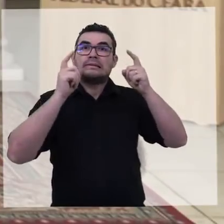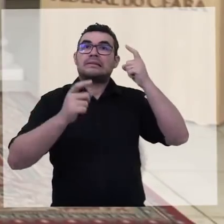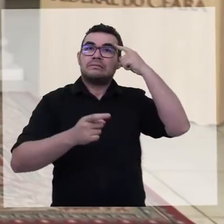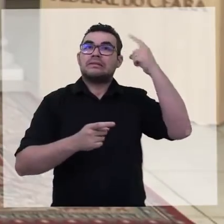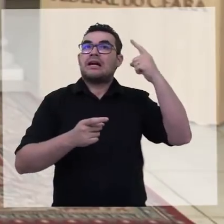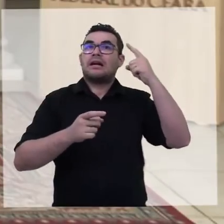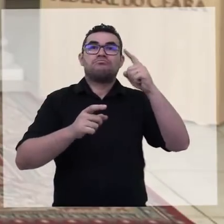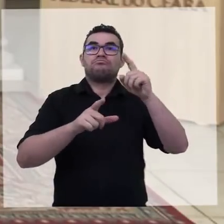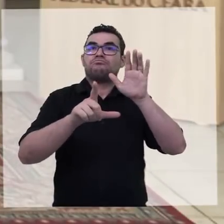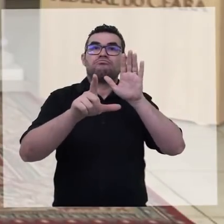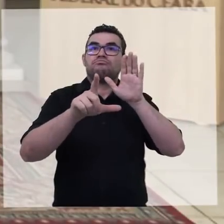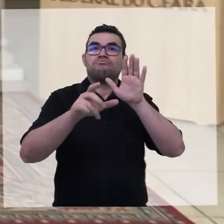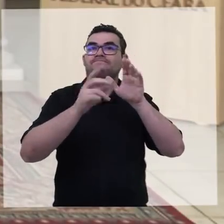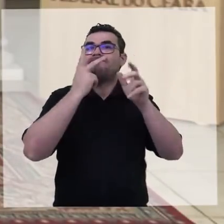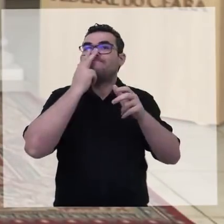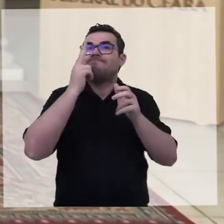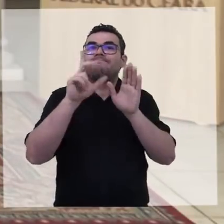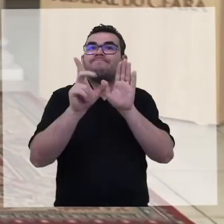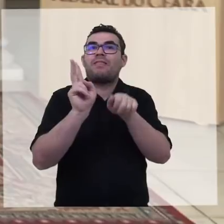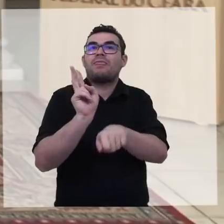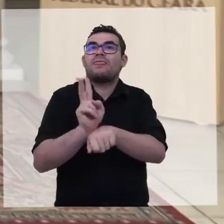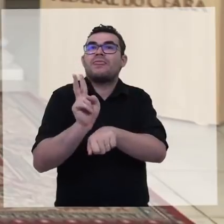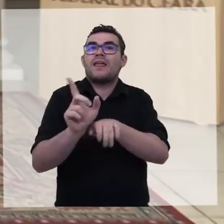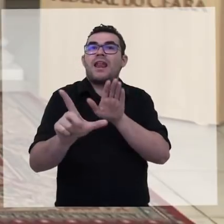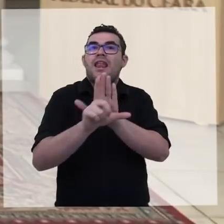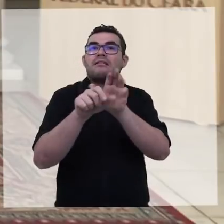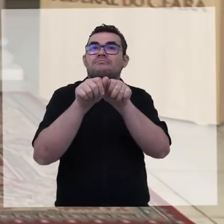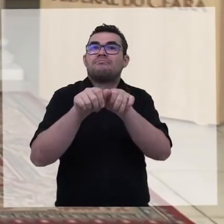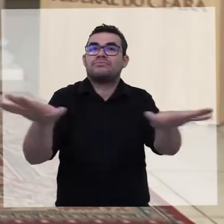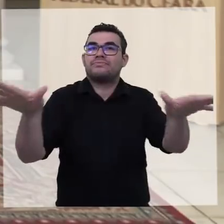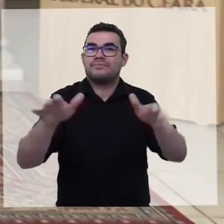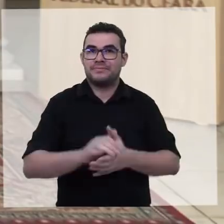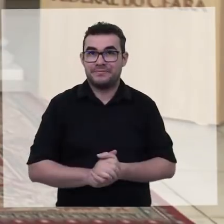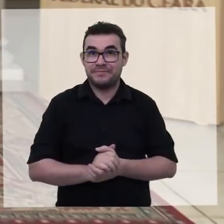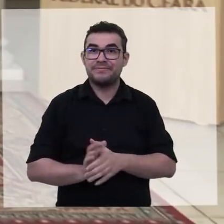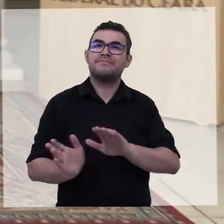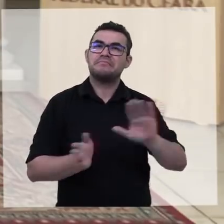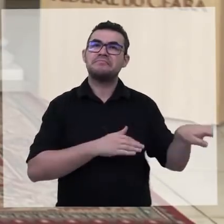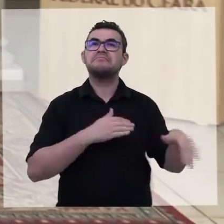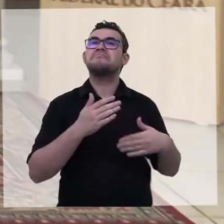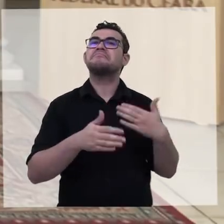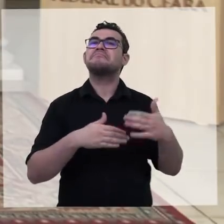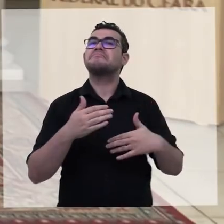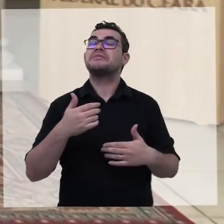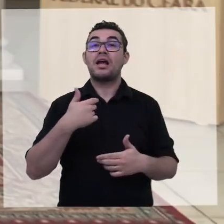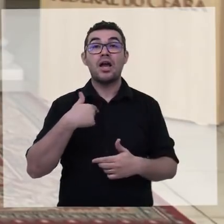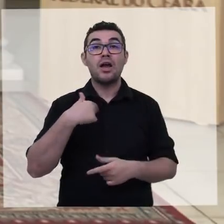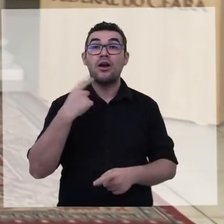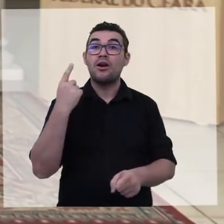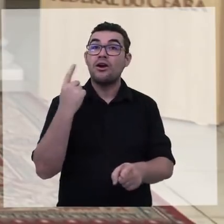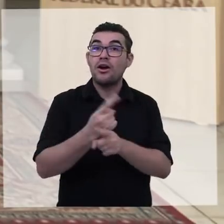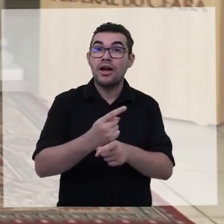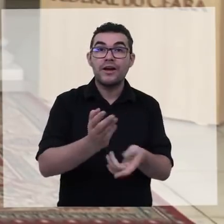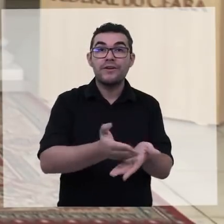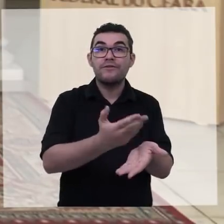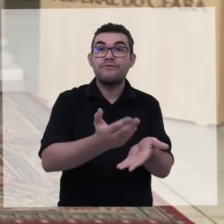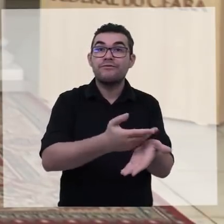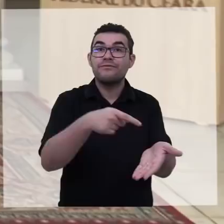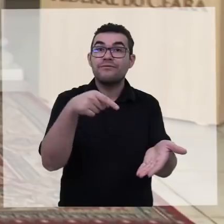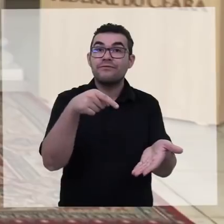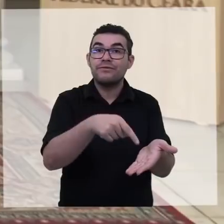E aí depois, olha, eu peguei uma referência antiga, de 76, que um